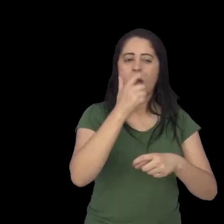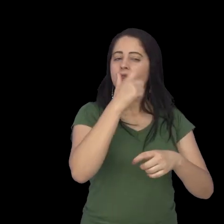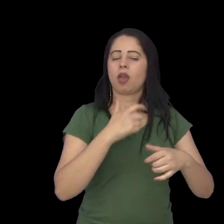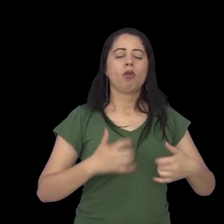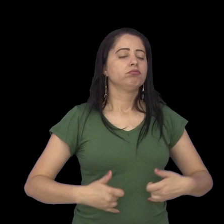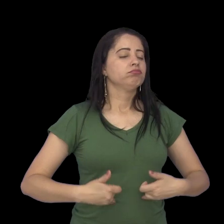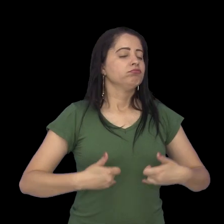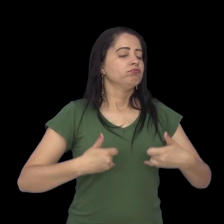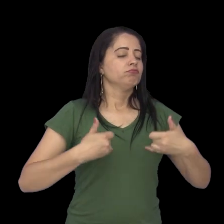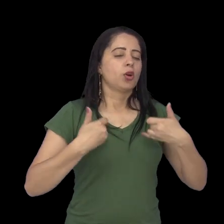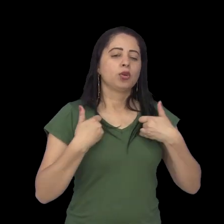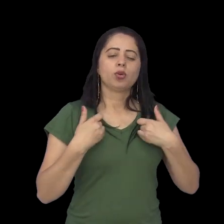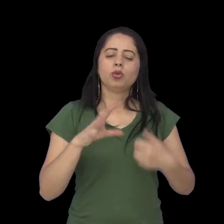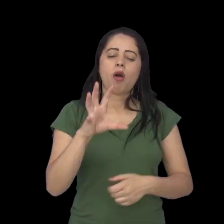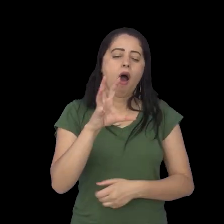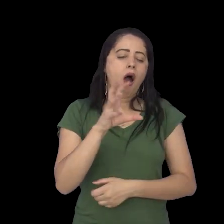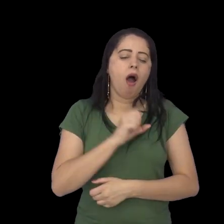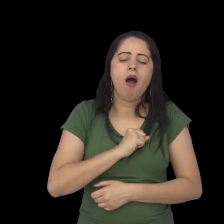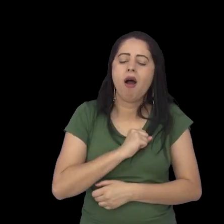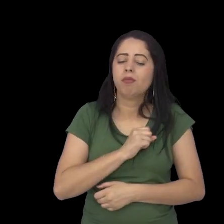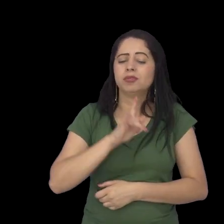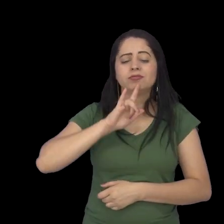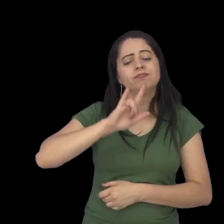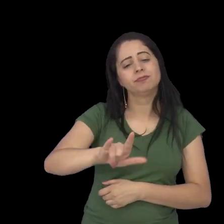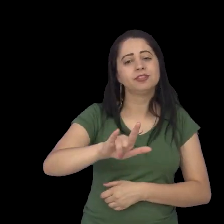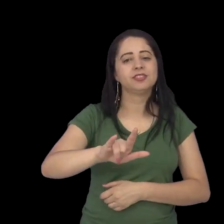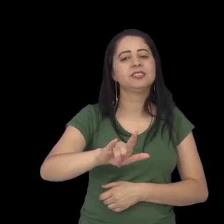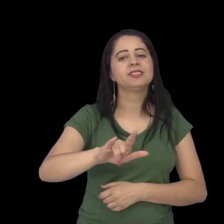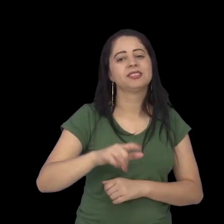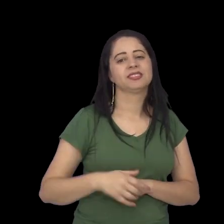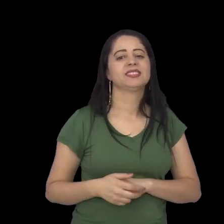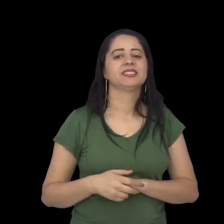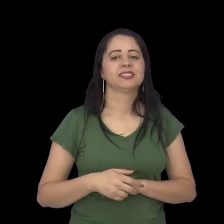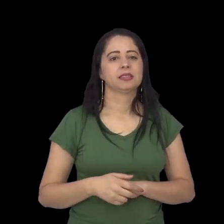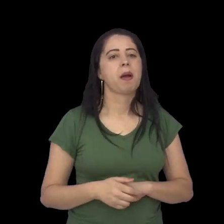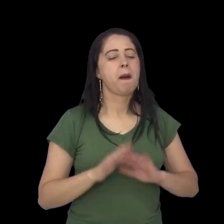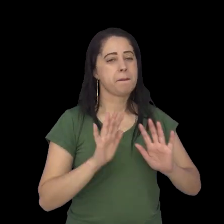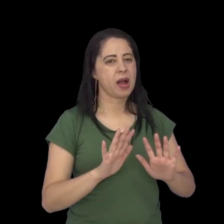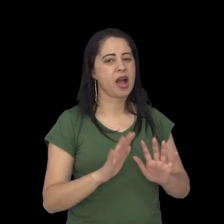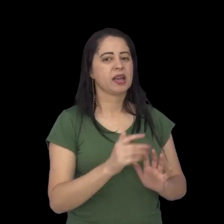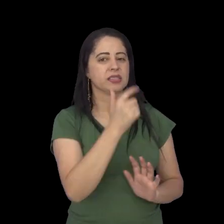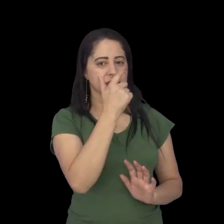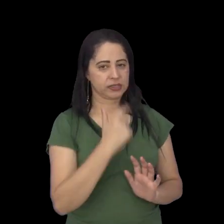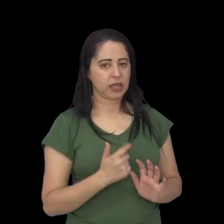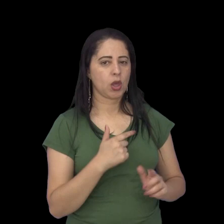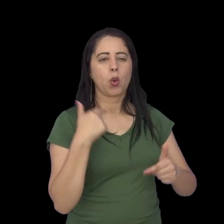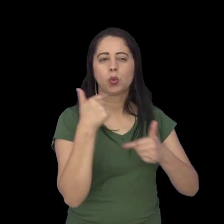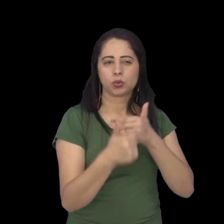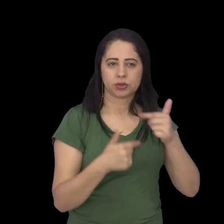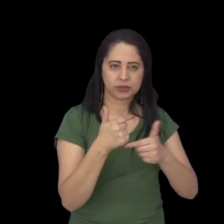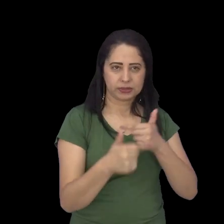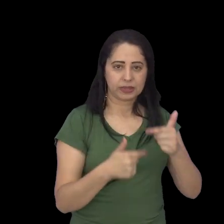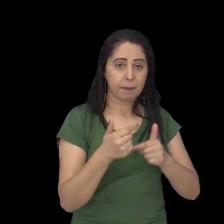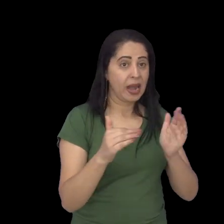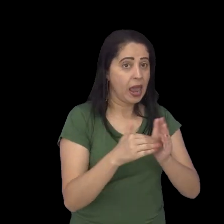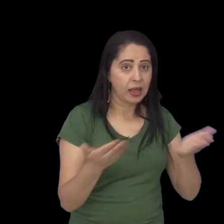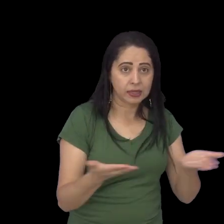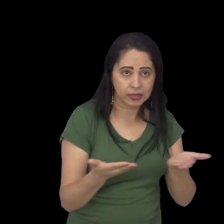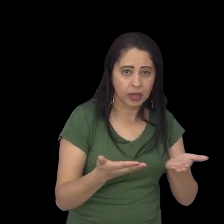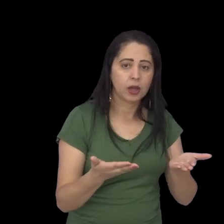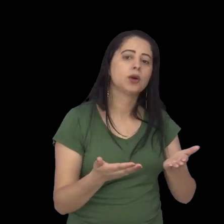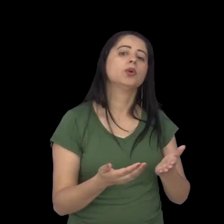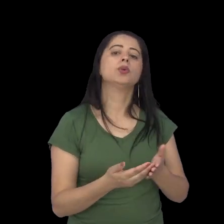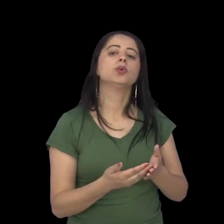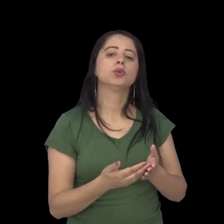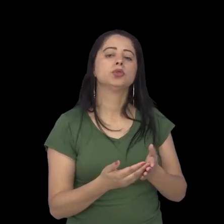maior orgulho da minha vida, é minha paixão, adoro. Mas eu me saí bem como mãe. Eu trabalhei no último ano onde eu estou